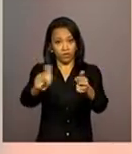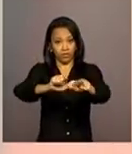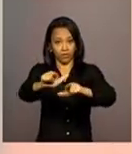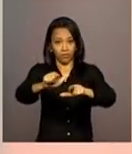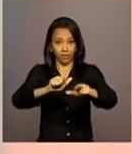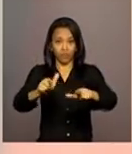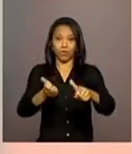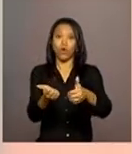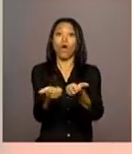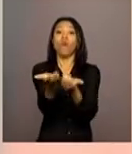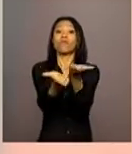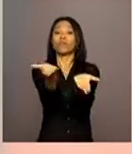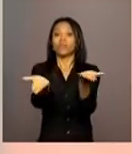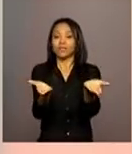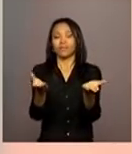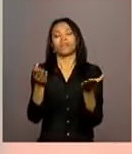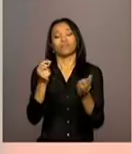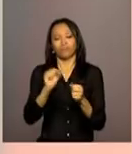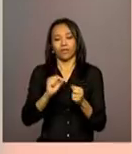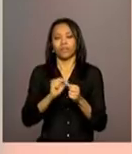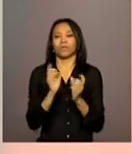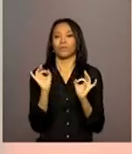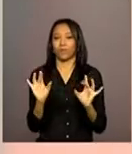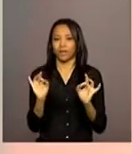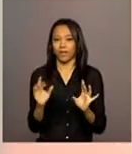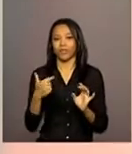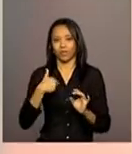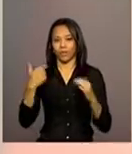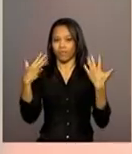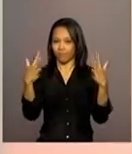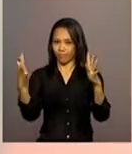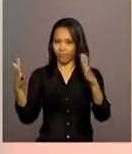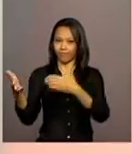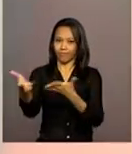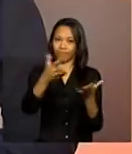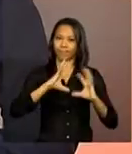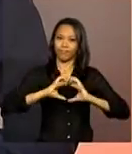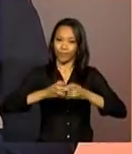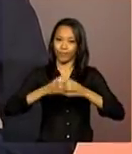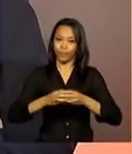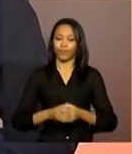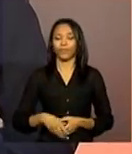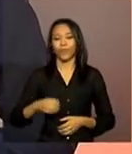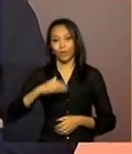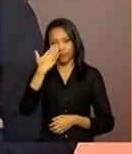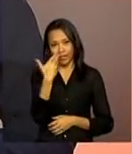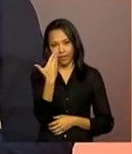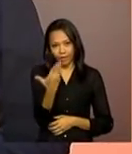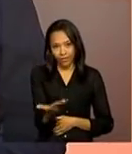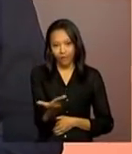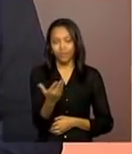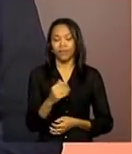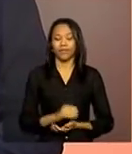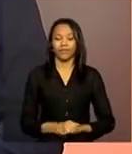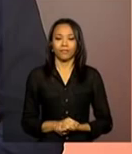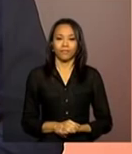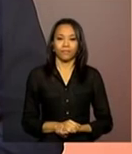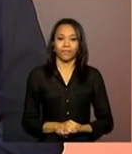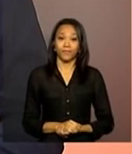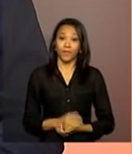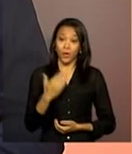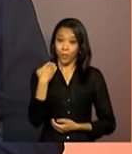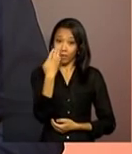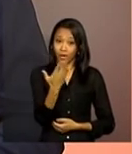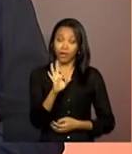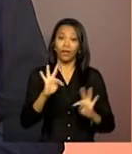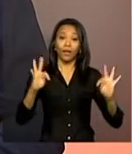estão fazendo com muita qualidade eu quero parabenizá-los muito obrigado da Maria Helena obrigada a